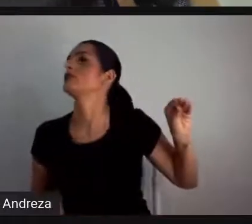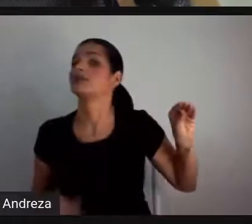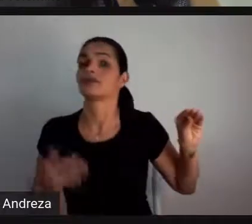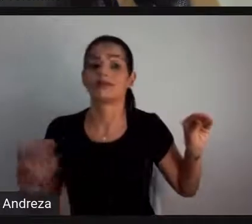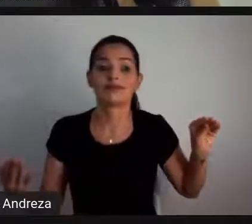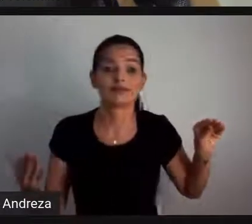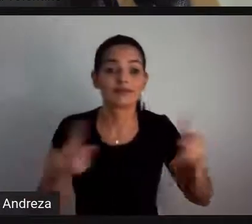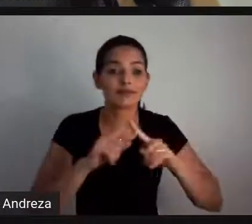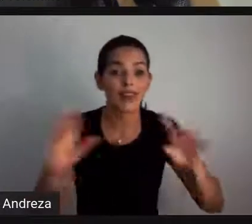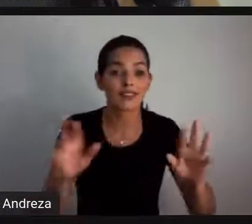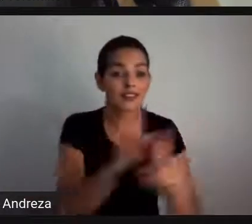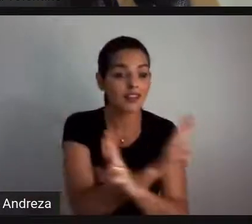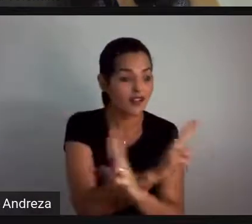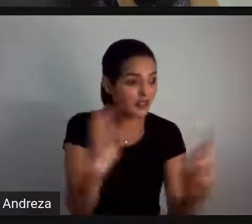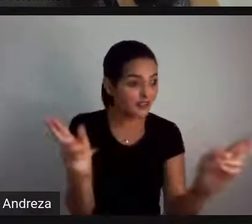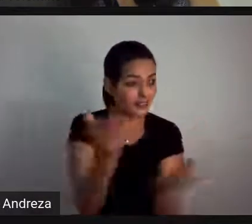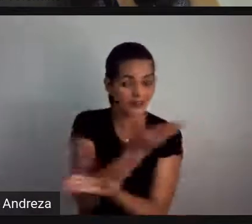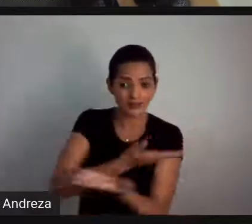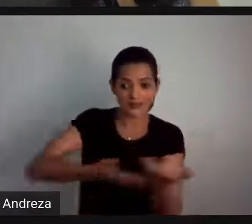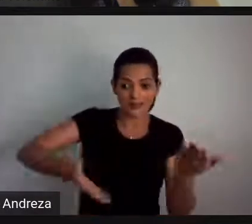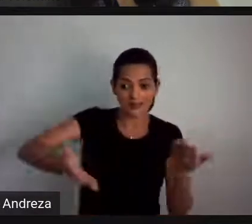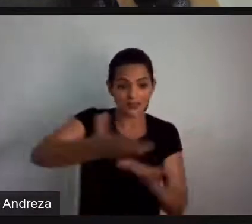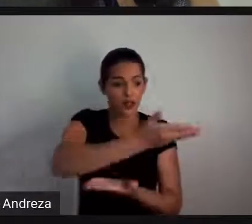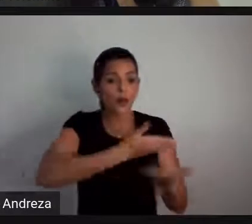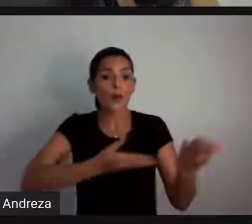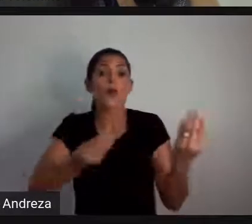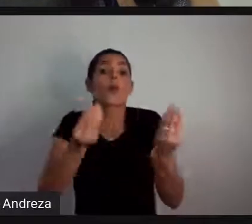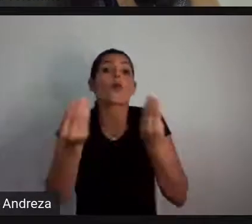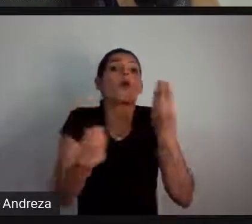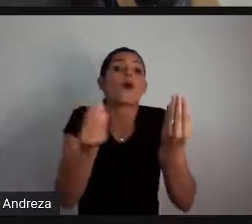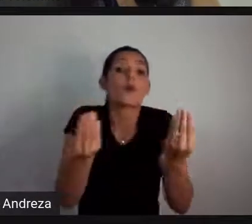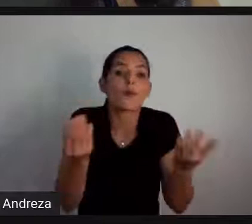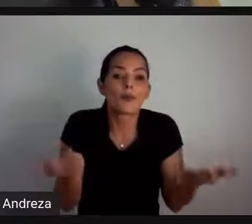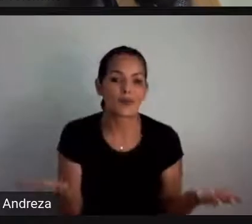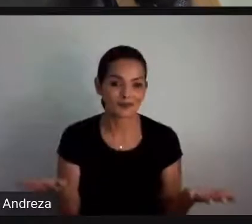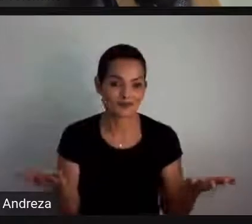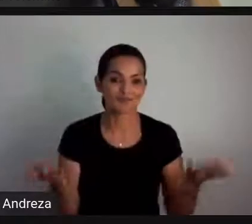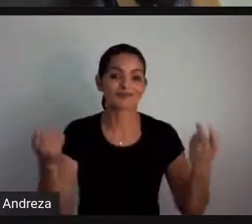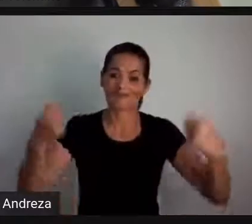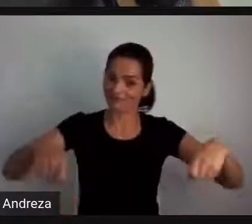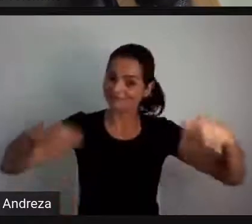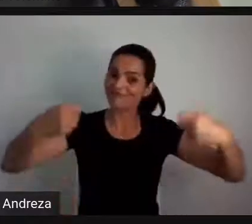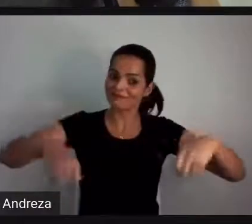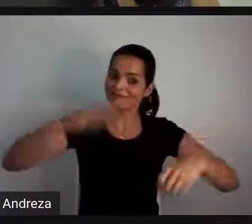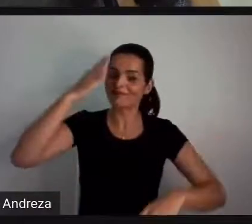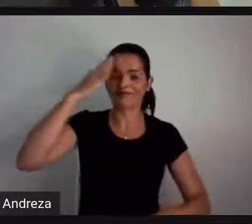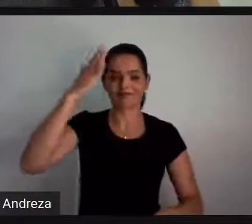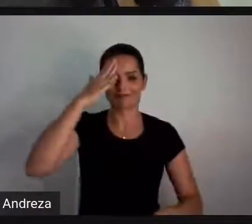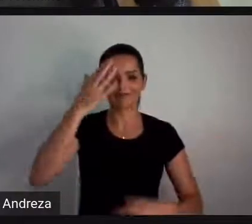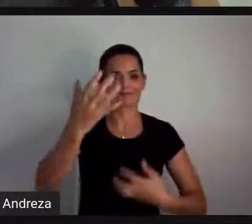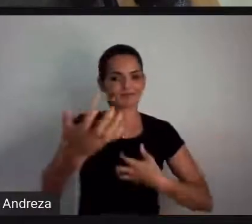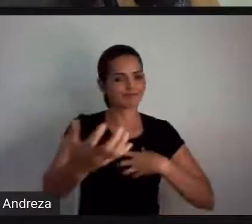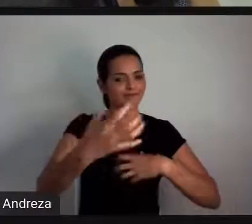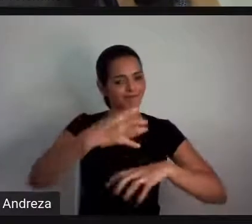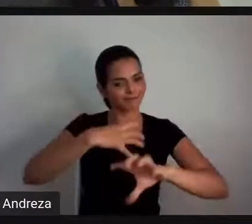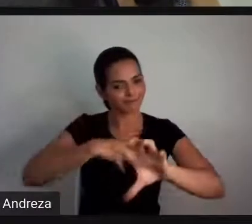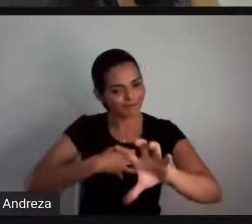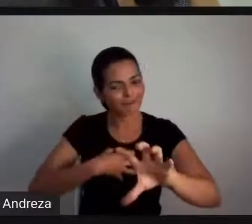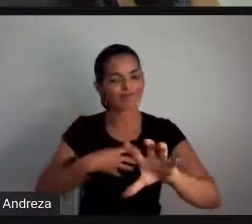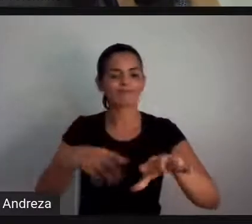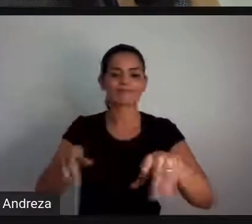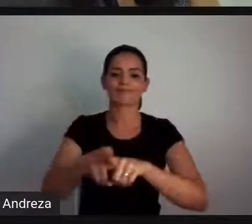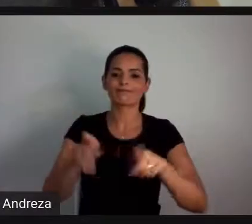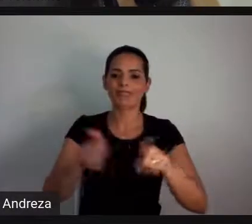se eu quero manter relação, eu também preciso saber como lidar com essas relações. E a gente precisa desenvolver empatia, a gente precisa